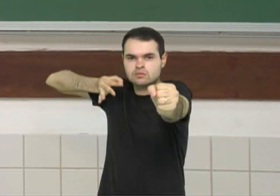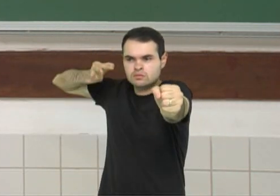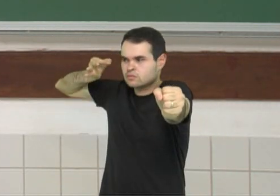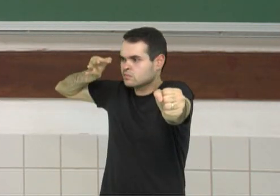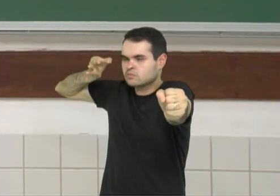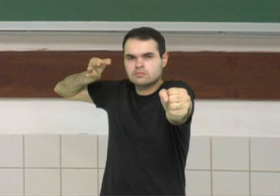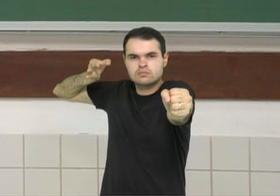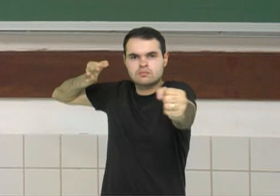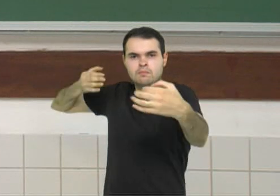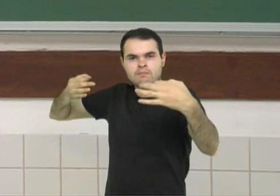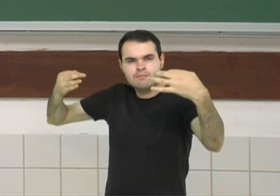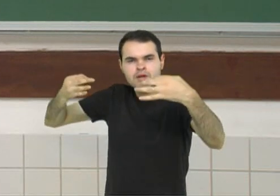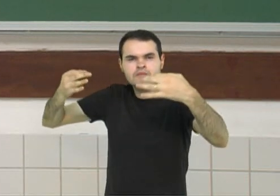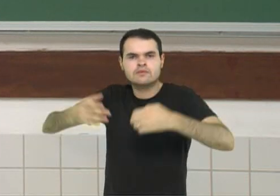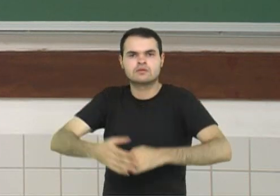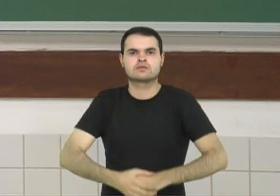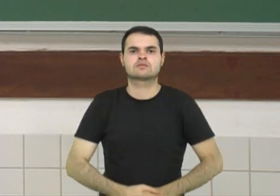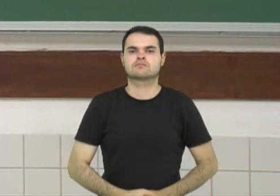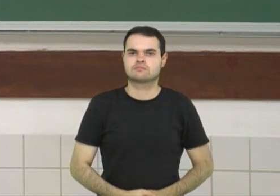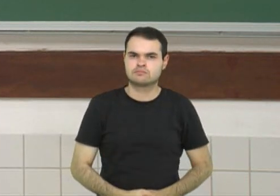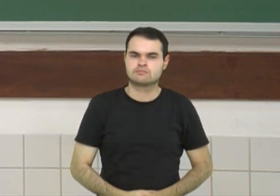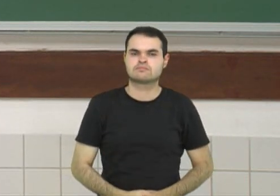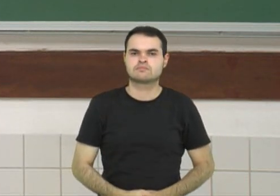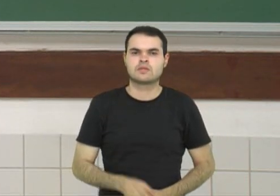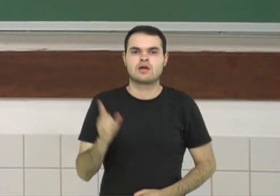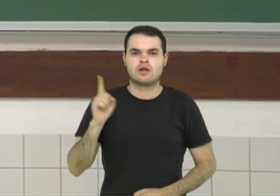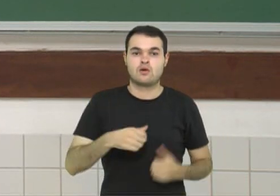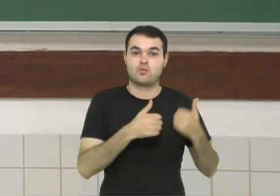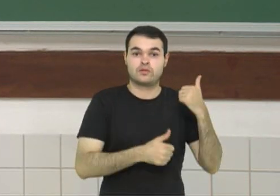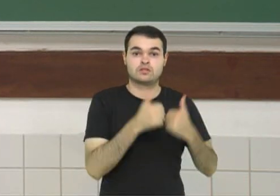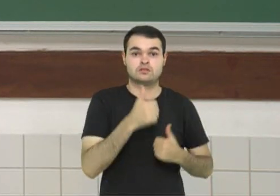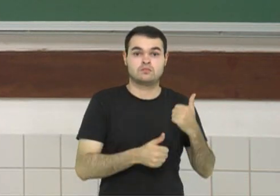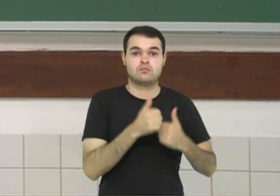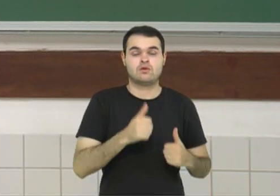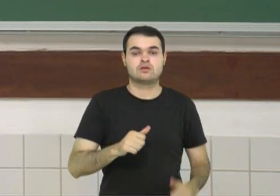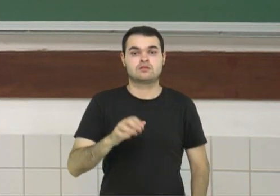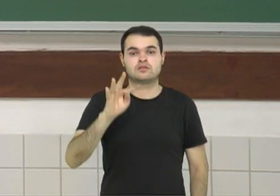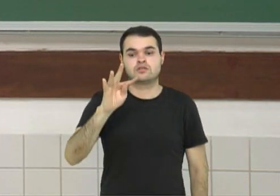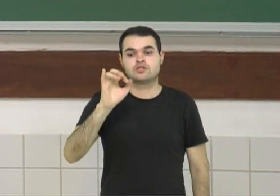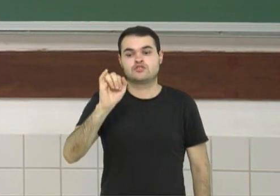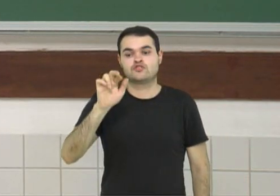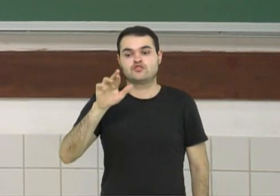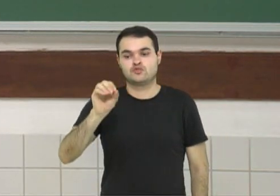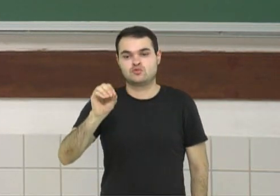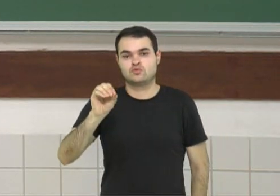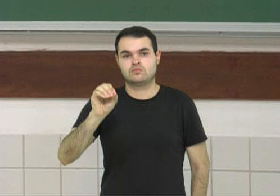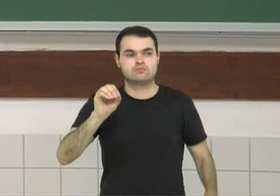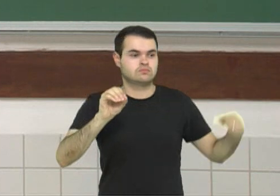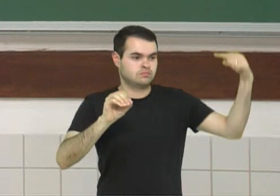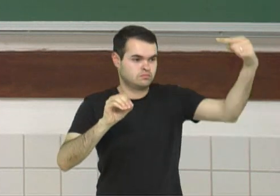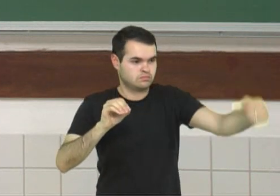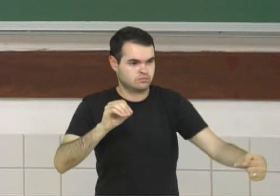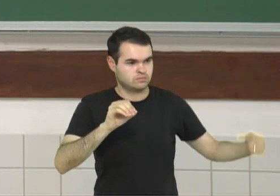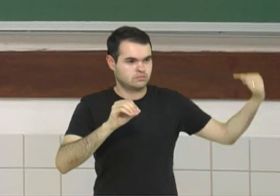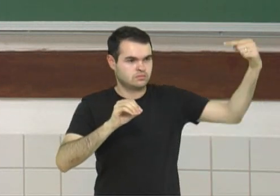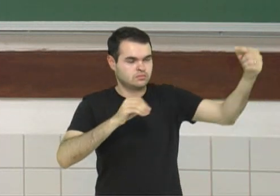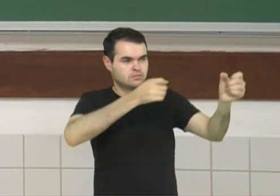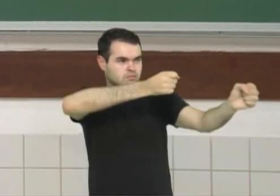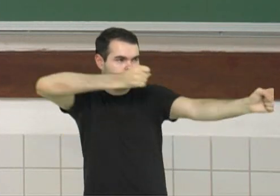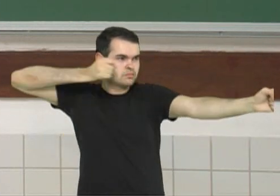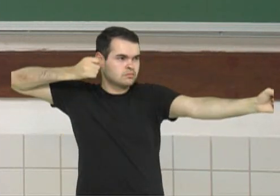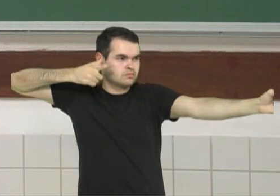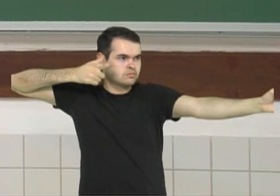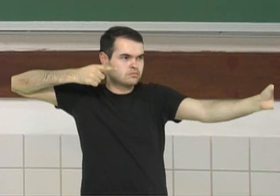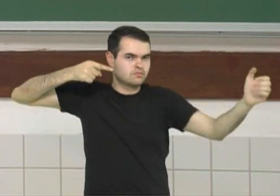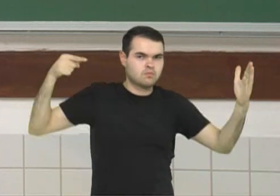tá? Que fazem parte de um esporte chamado tiro com arco. Existem outros